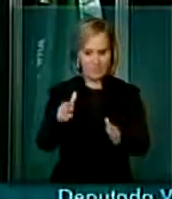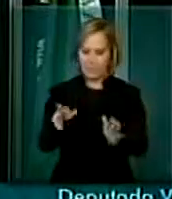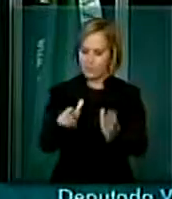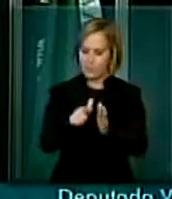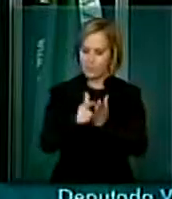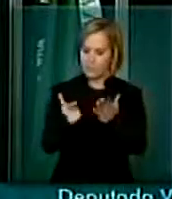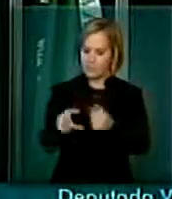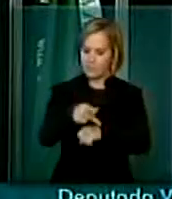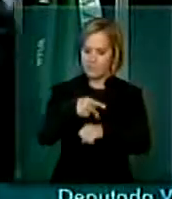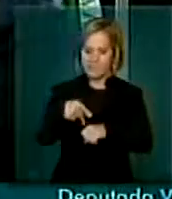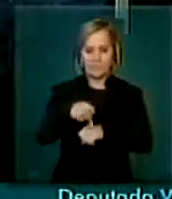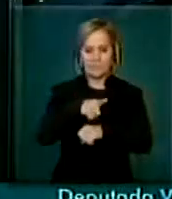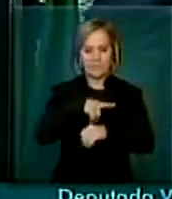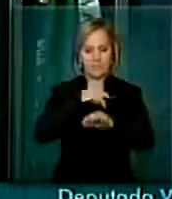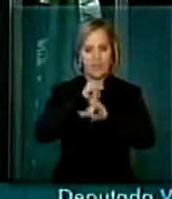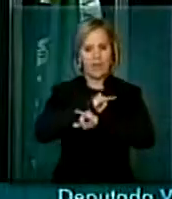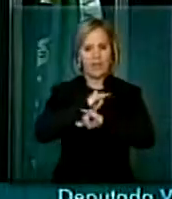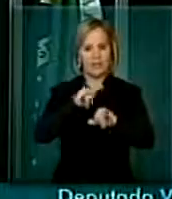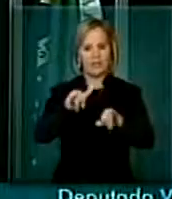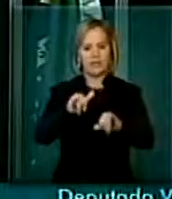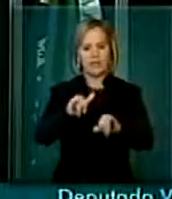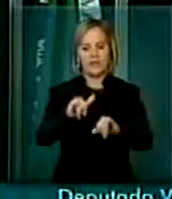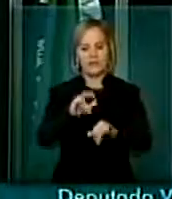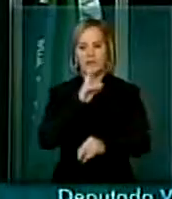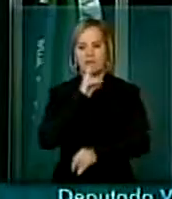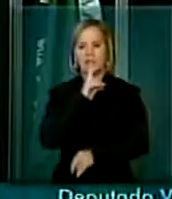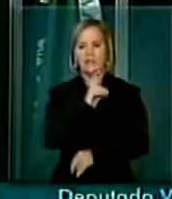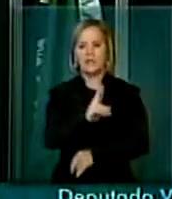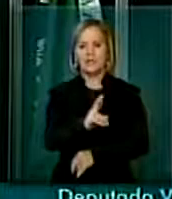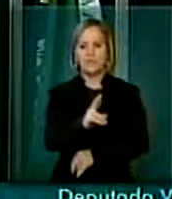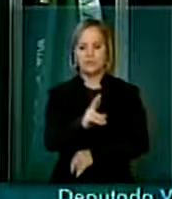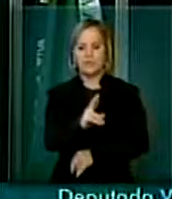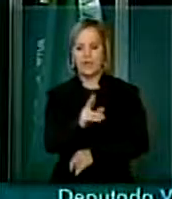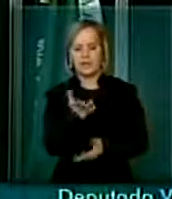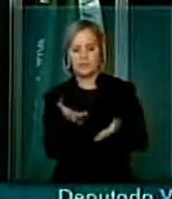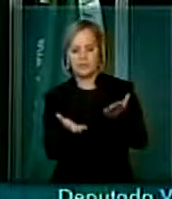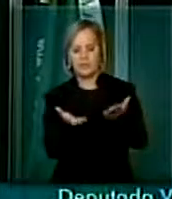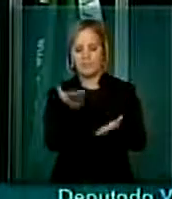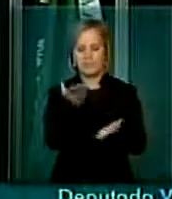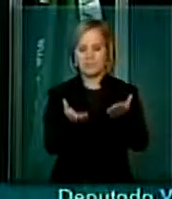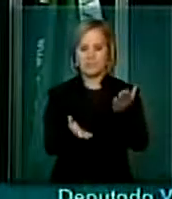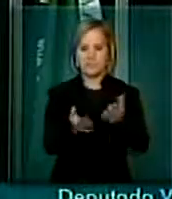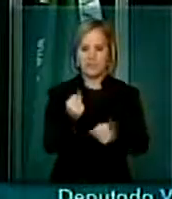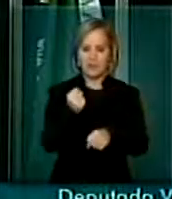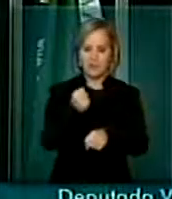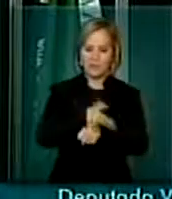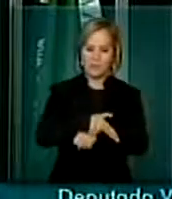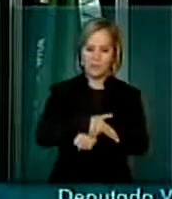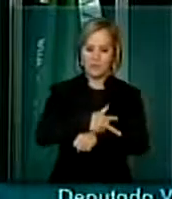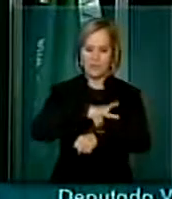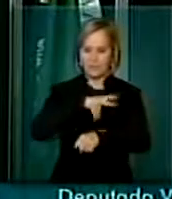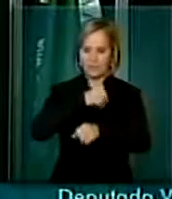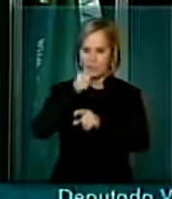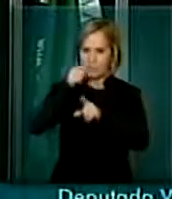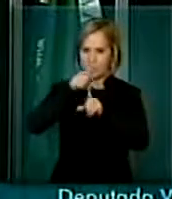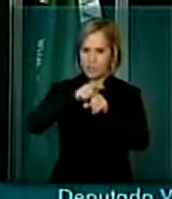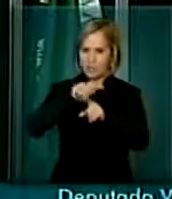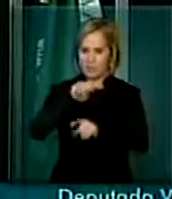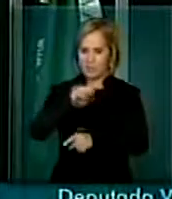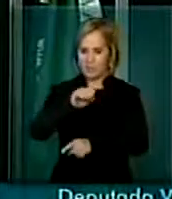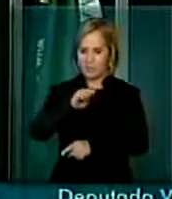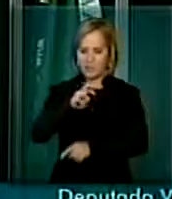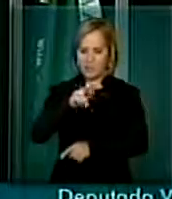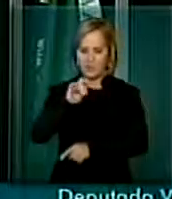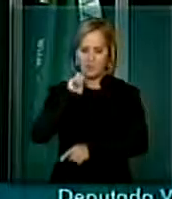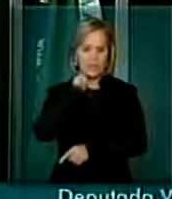o resultado do balanço de empregos relativo ao mês de abril, o resultado